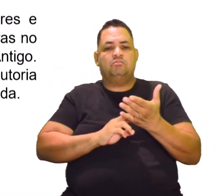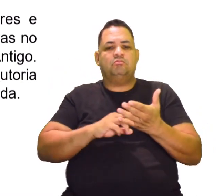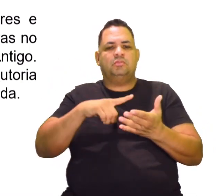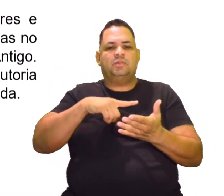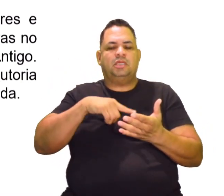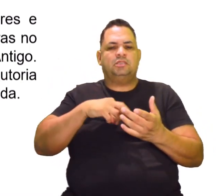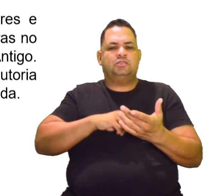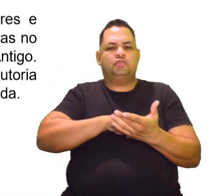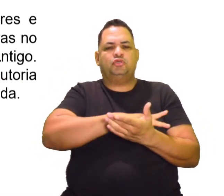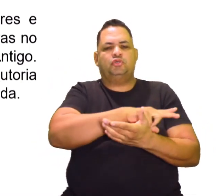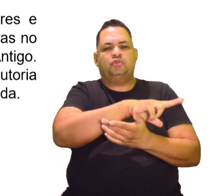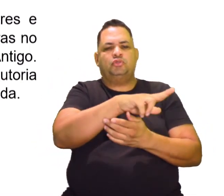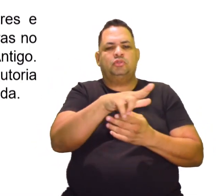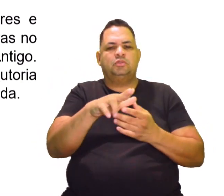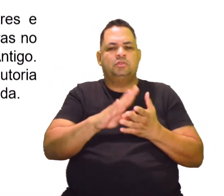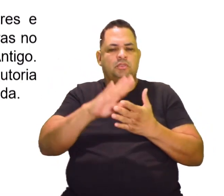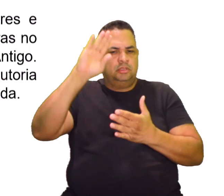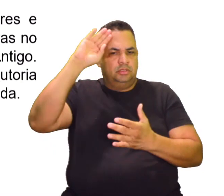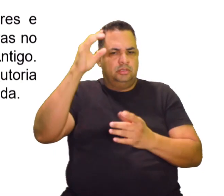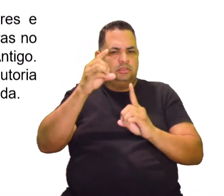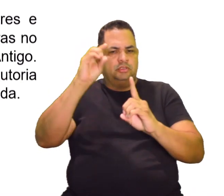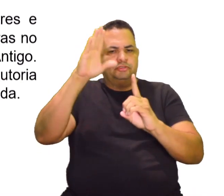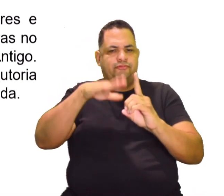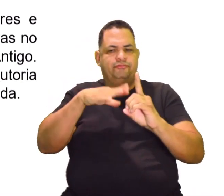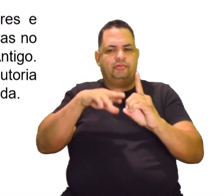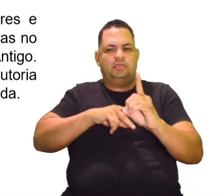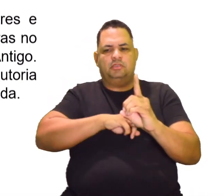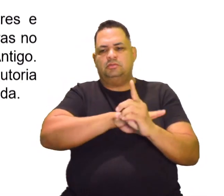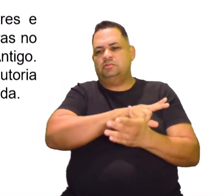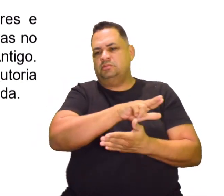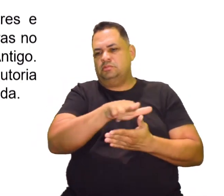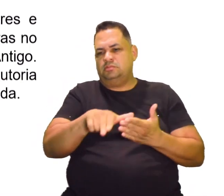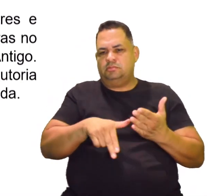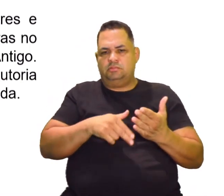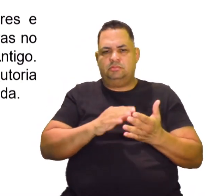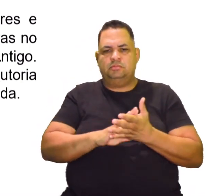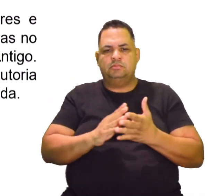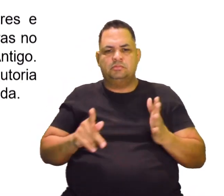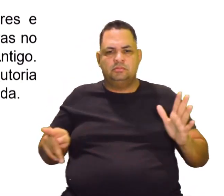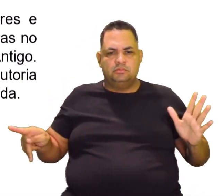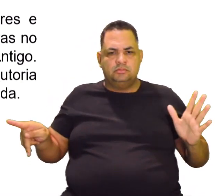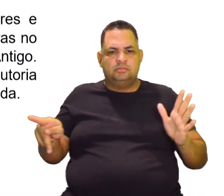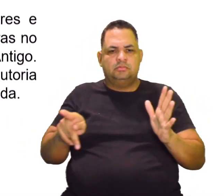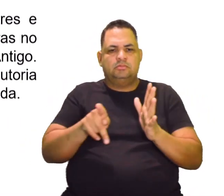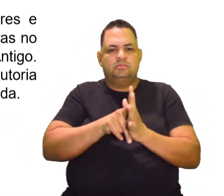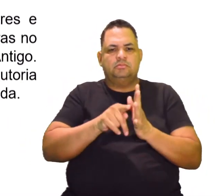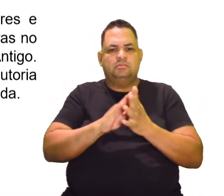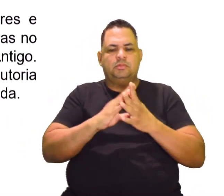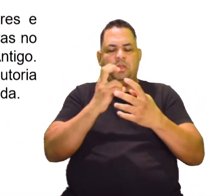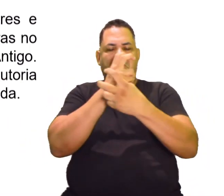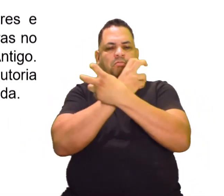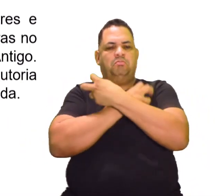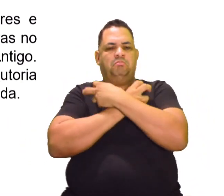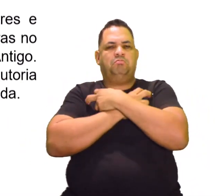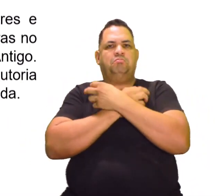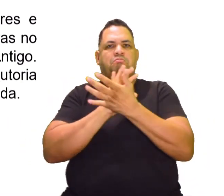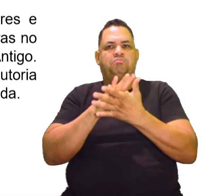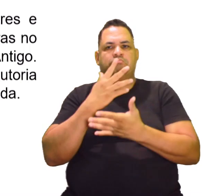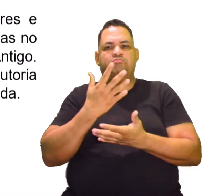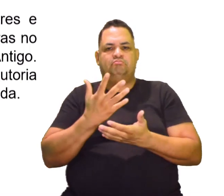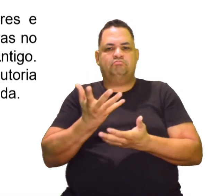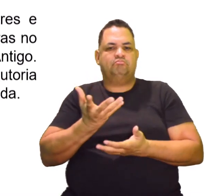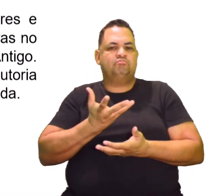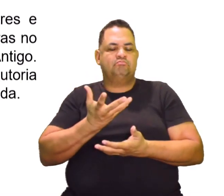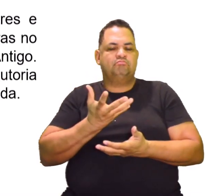dizer o quê? Acreditavam em muitos deuses. Inclusive, o próprio faraó, né, se colocava na condição de Deus.